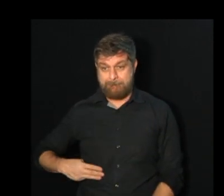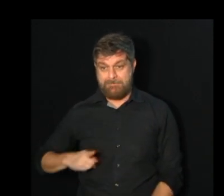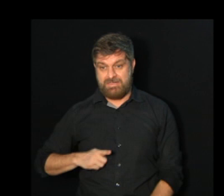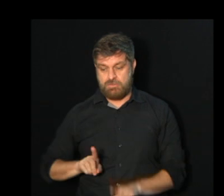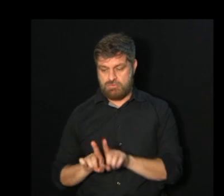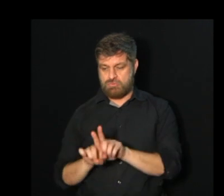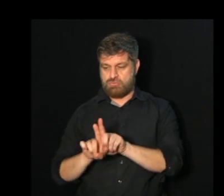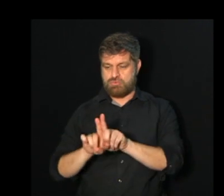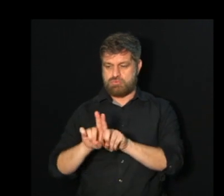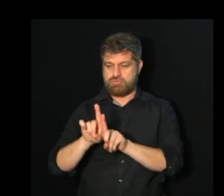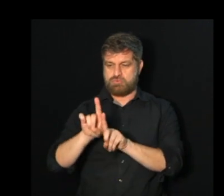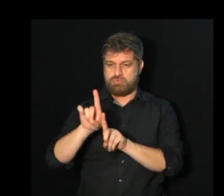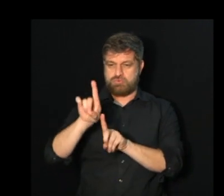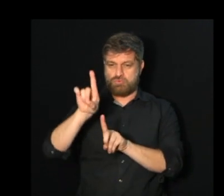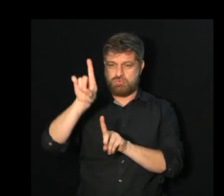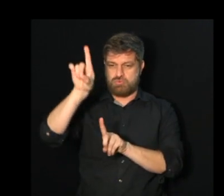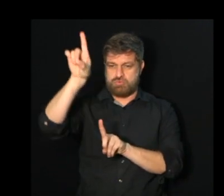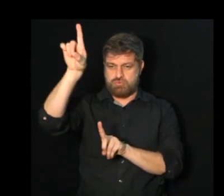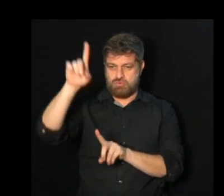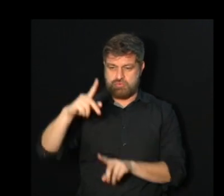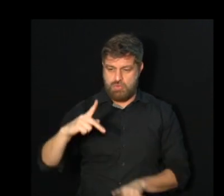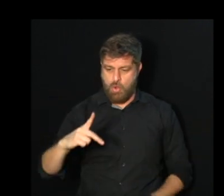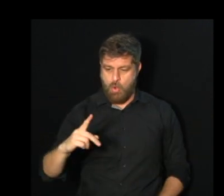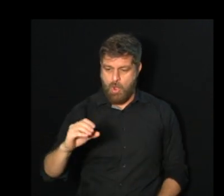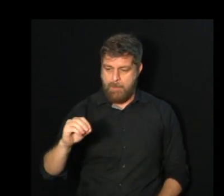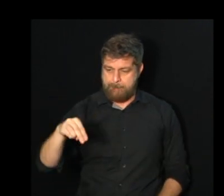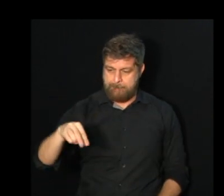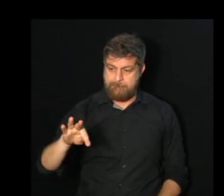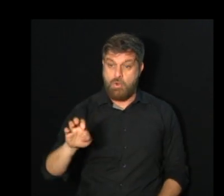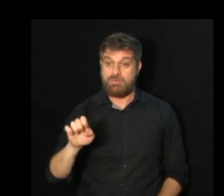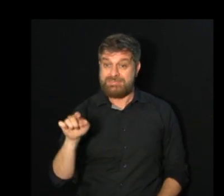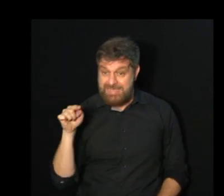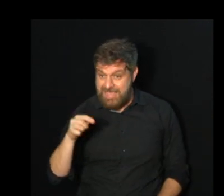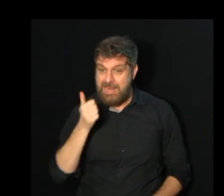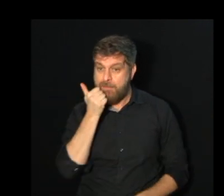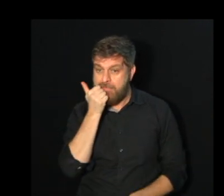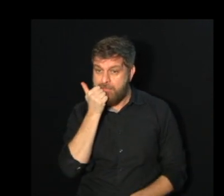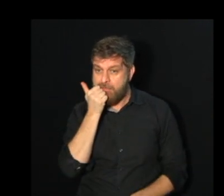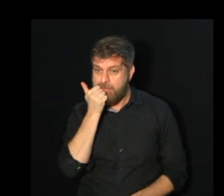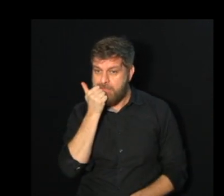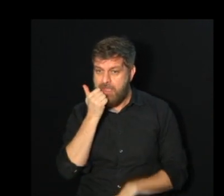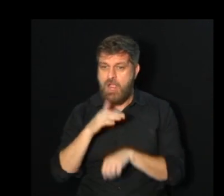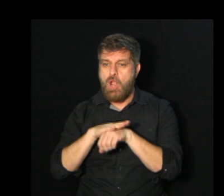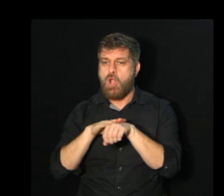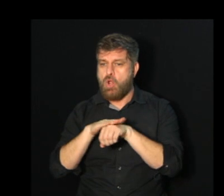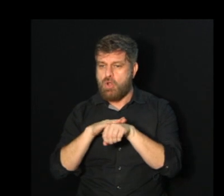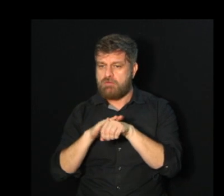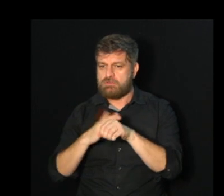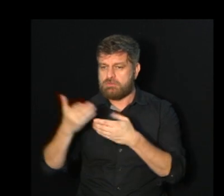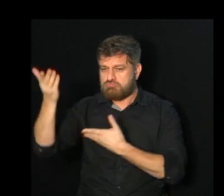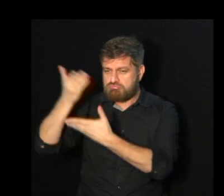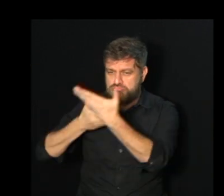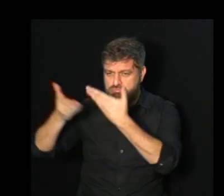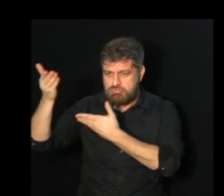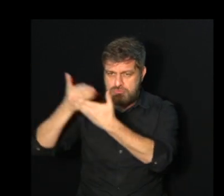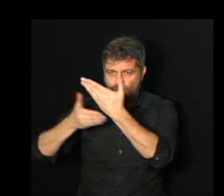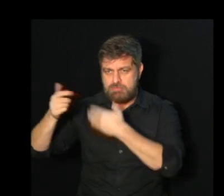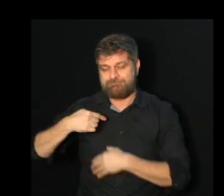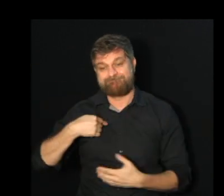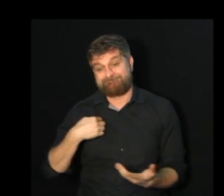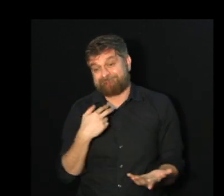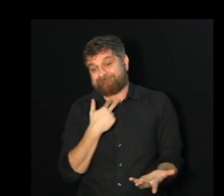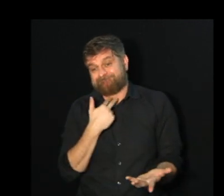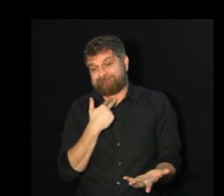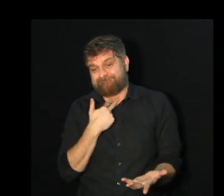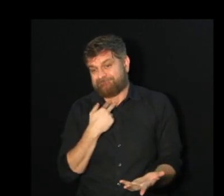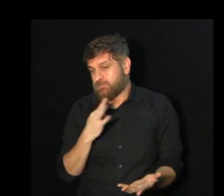né, ele foi radioamador, lá de cima ele conversou conosco muitas vezes, eu não conversei, eu não tive oportunidade,